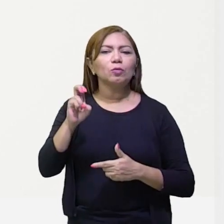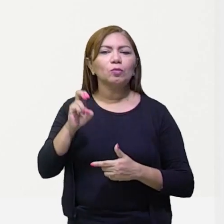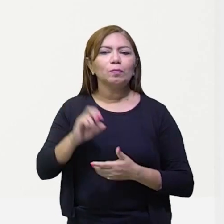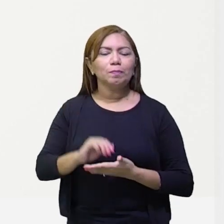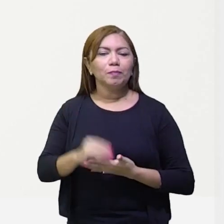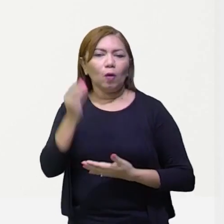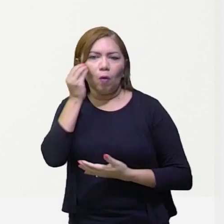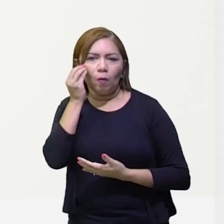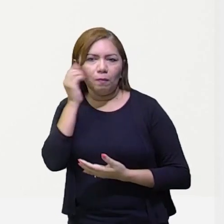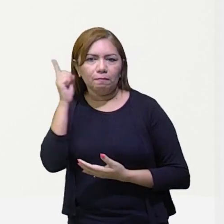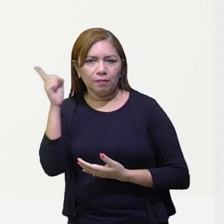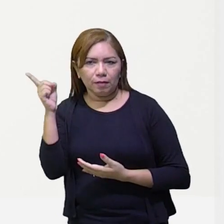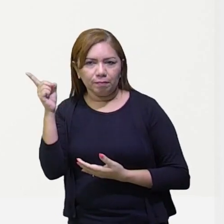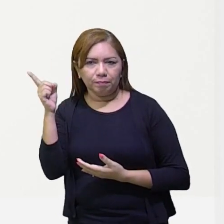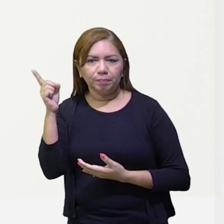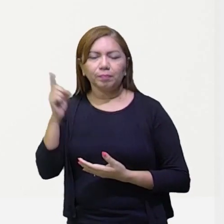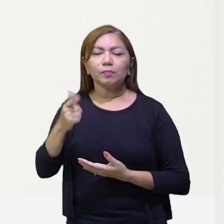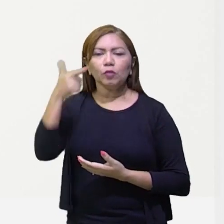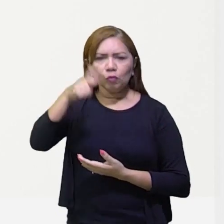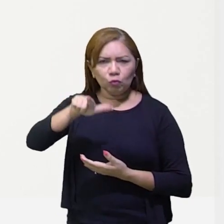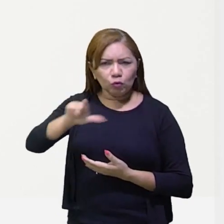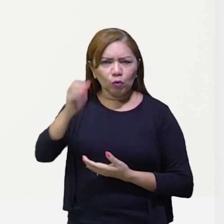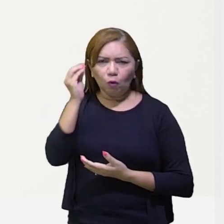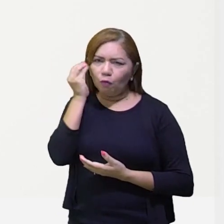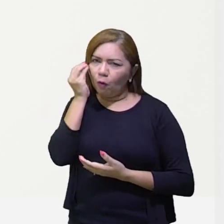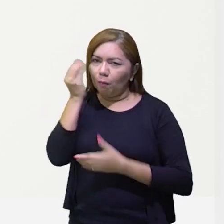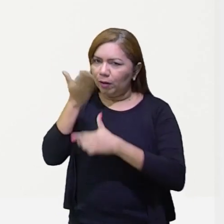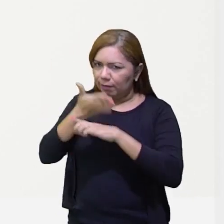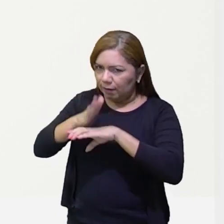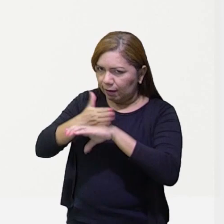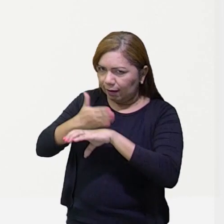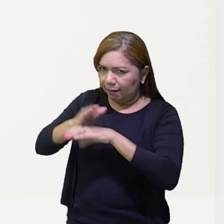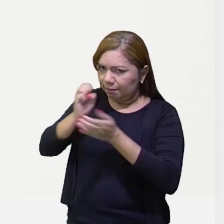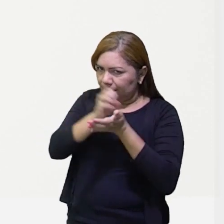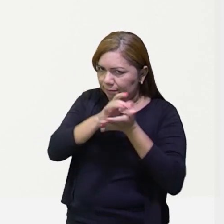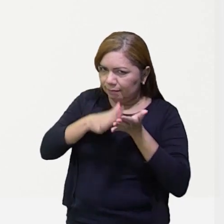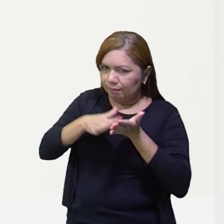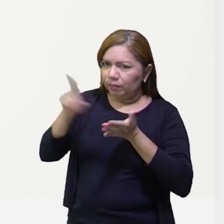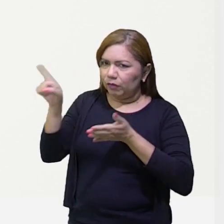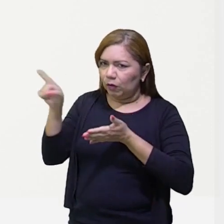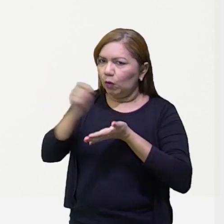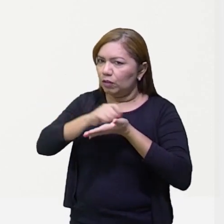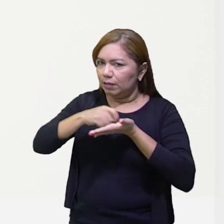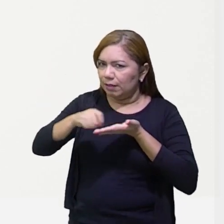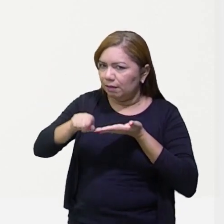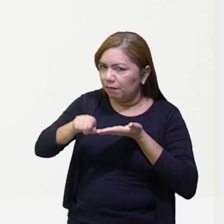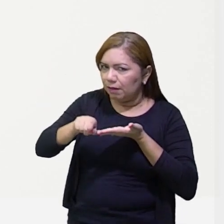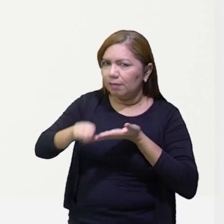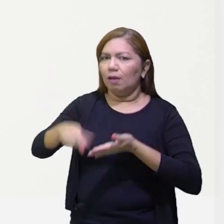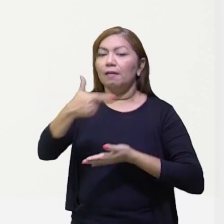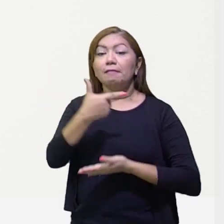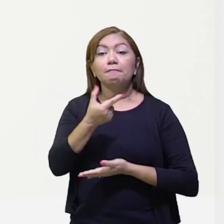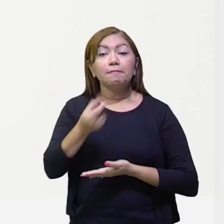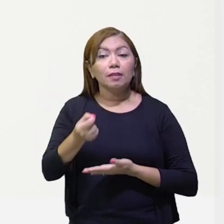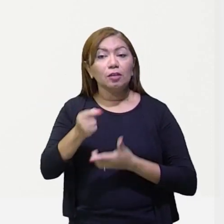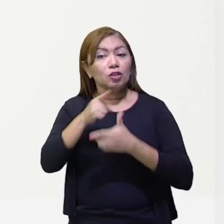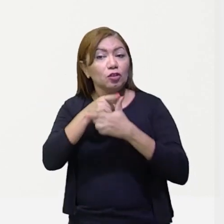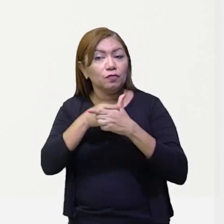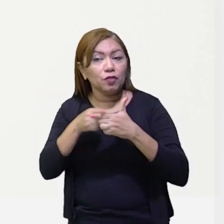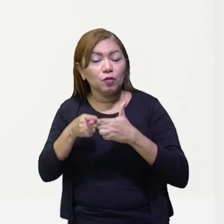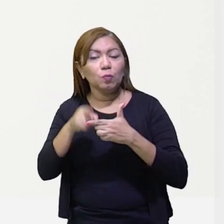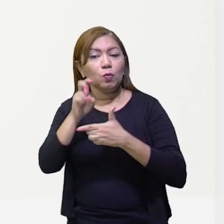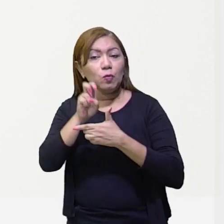avançar. Então, novamente, olha aí, ó. Vamos fazer aqui 20 e dividir por quanto? Por